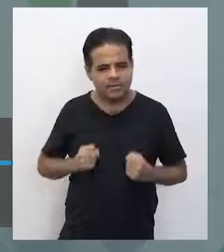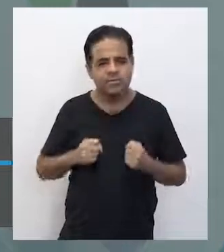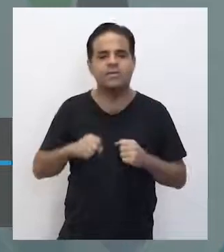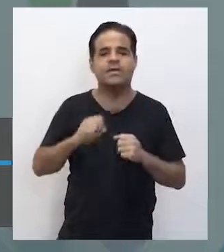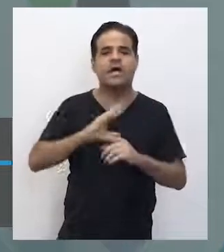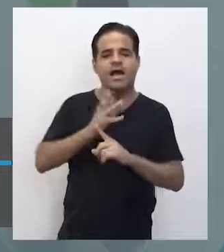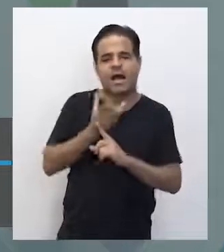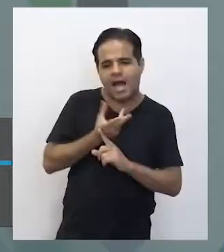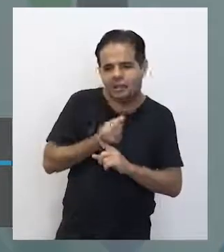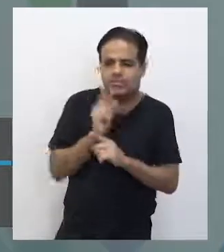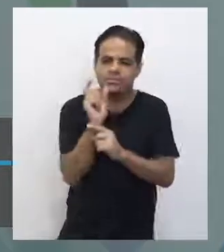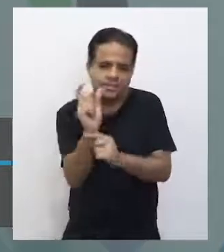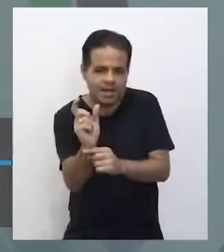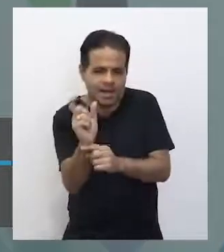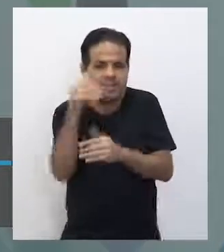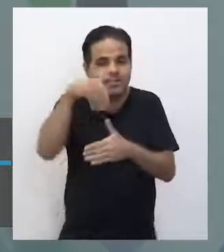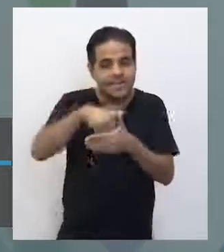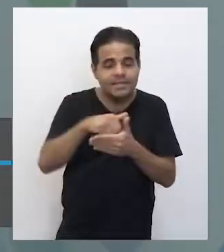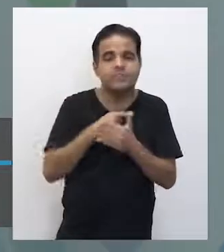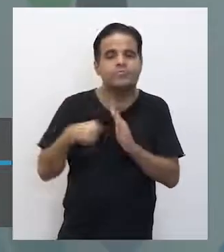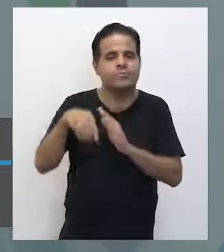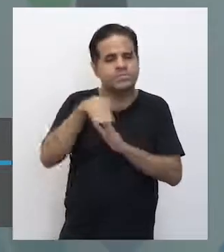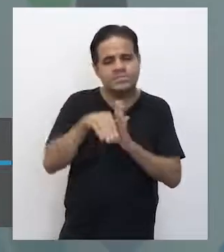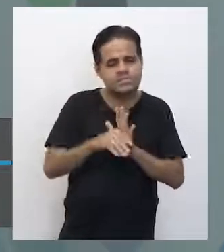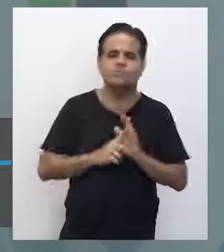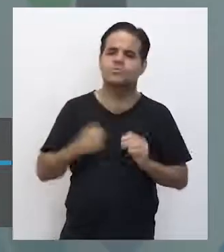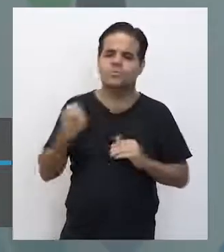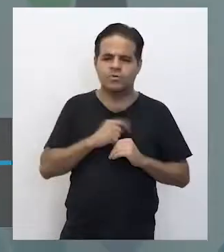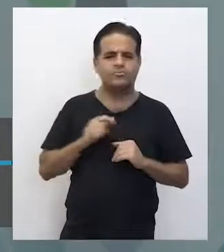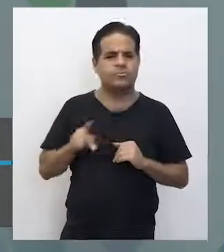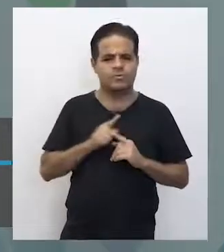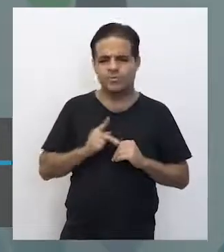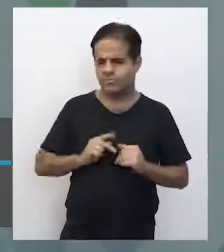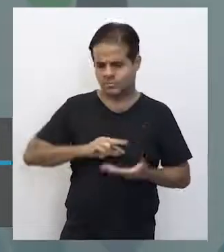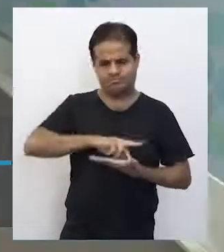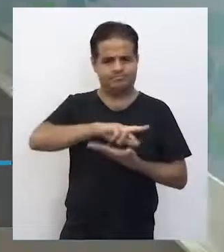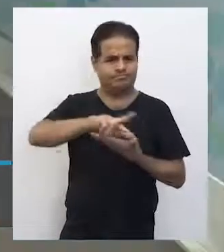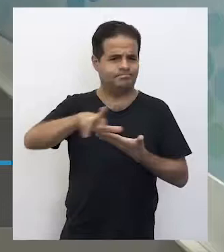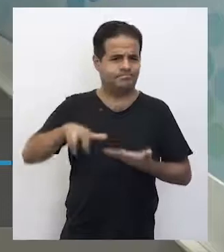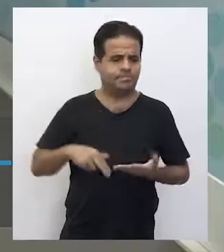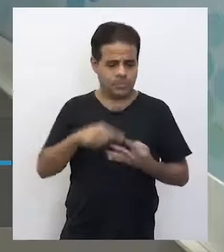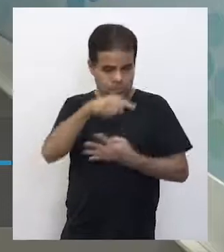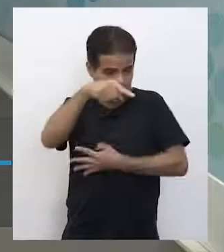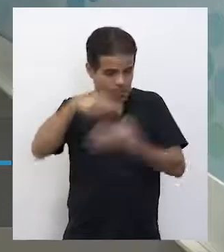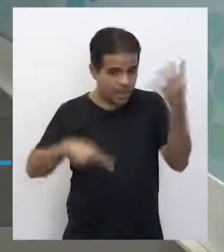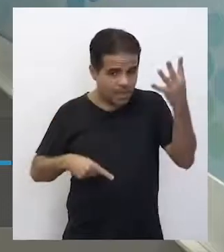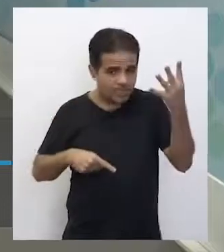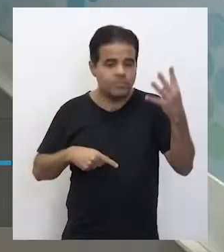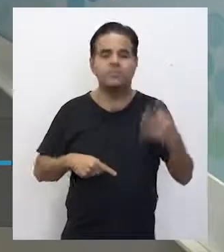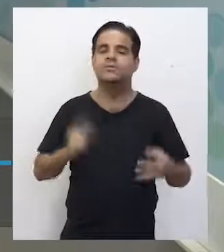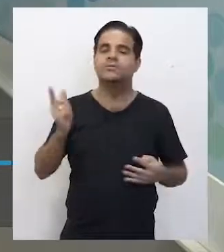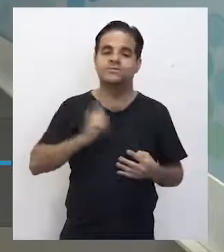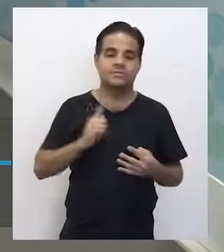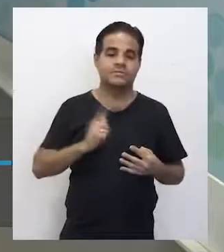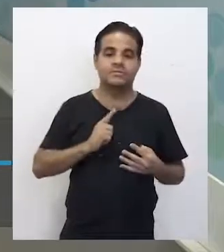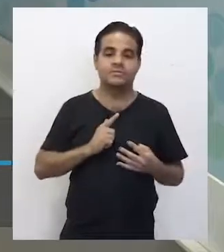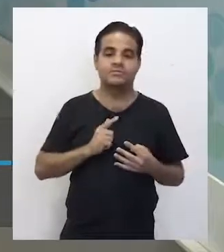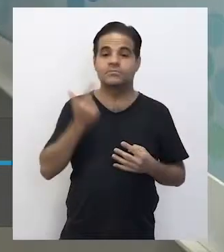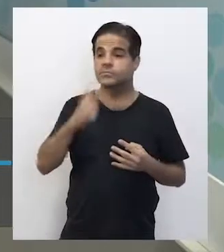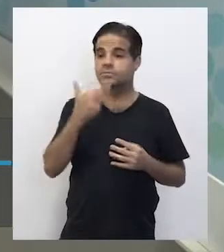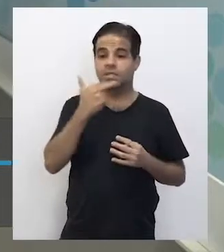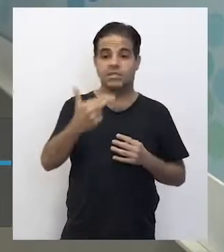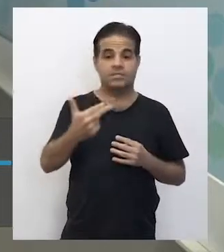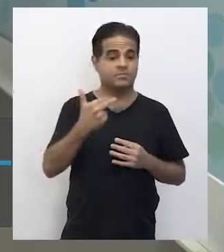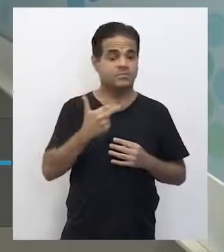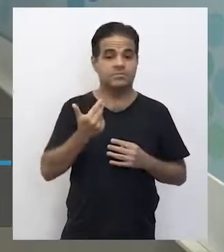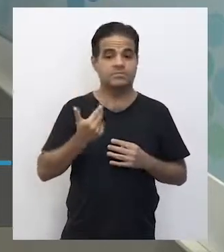a arte da palavra, está dentro da nossa disciplina. Nós somos professores multiusos, que além dessas 4, a gente ainda tem ali uma língua estrangeira. A